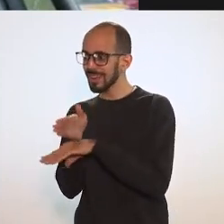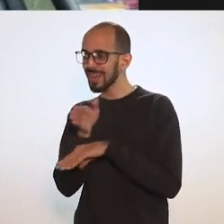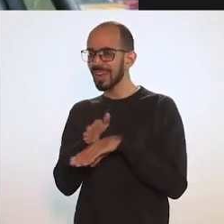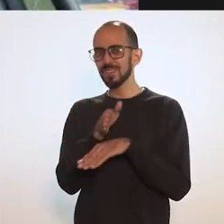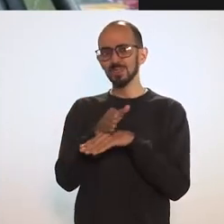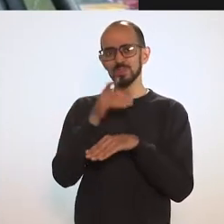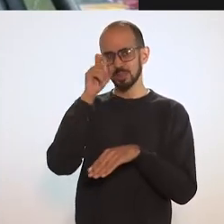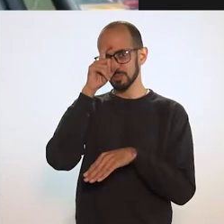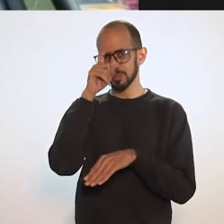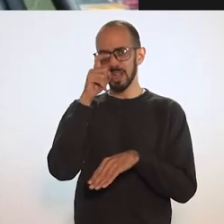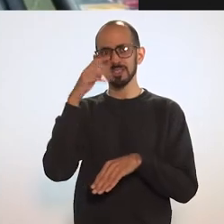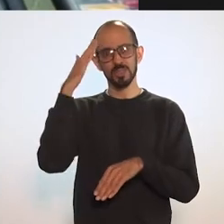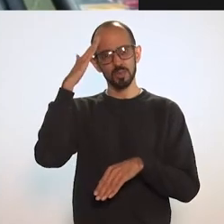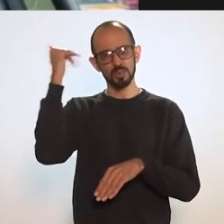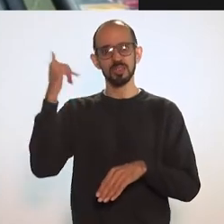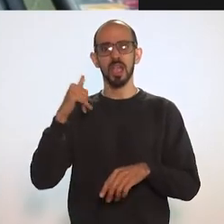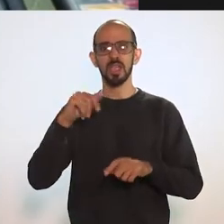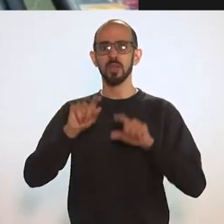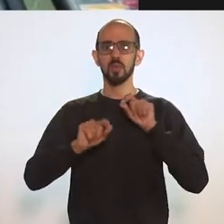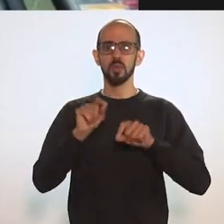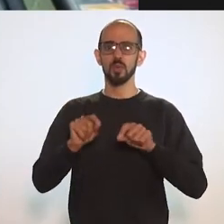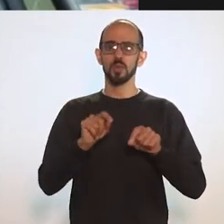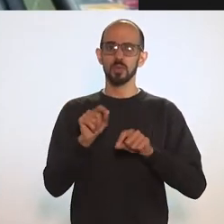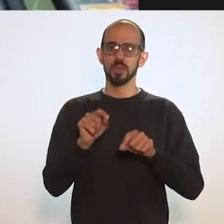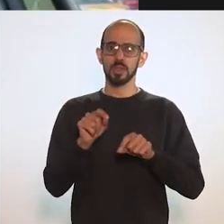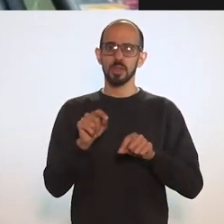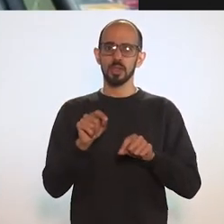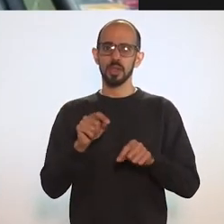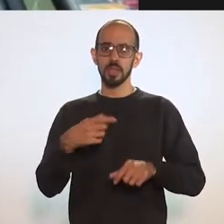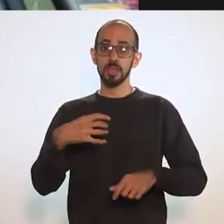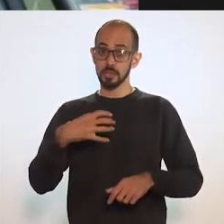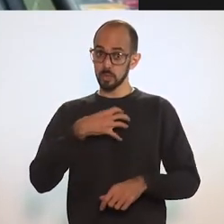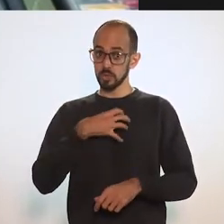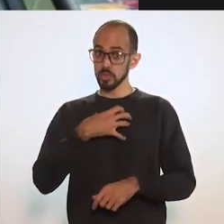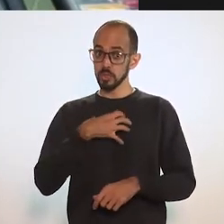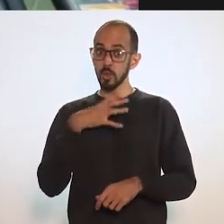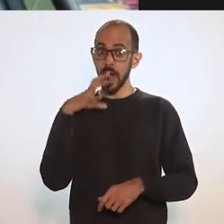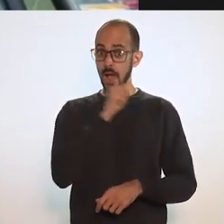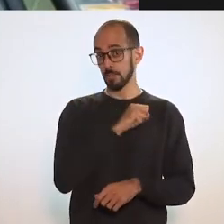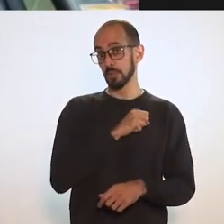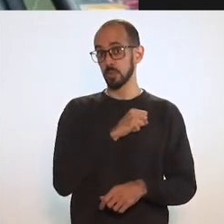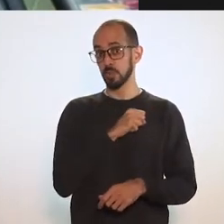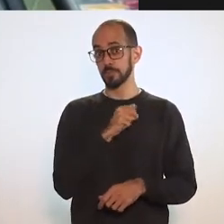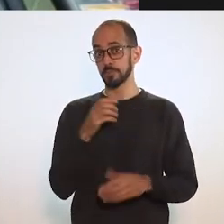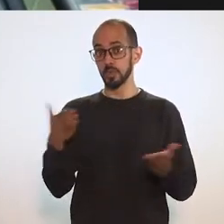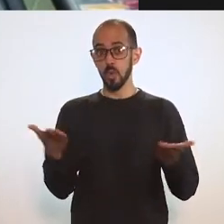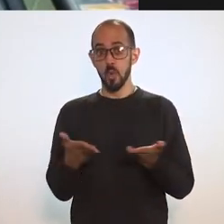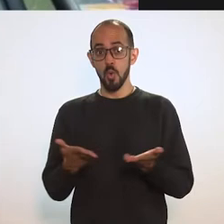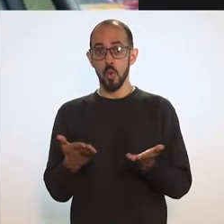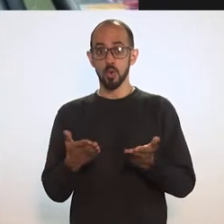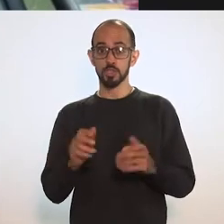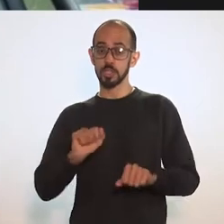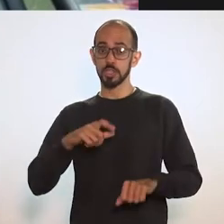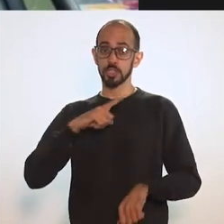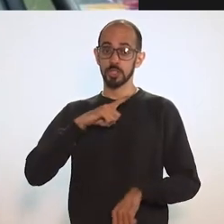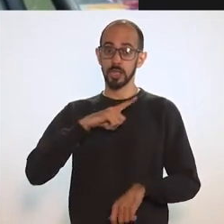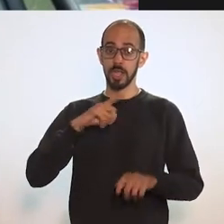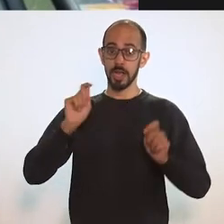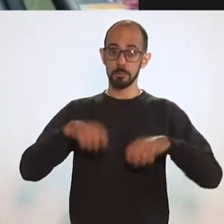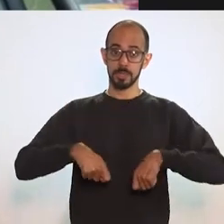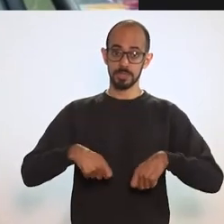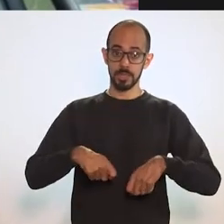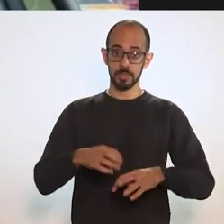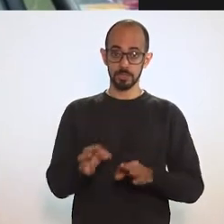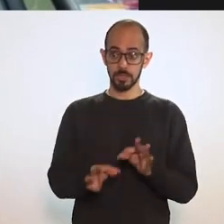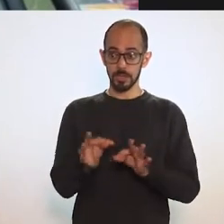eu posso dizer que eles estão se enchendo muito rapidamente. E hoje, como a gente tem capacidade de